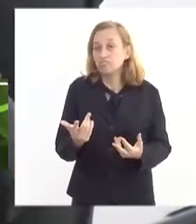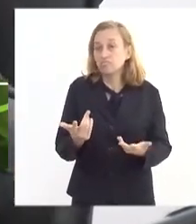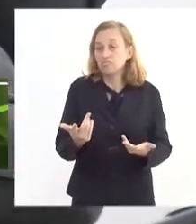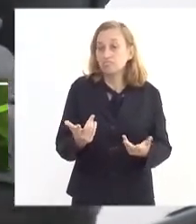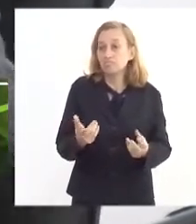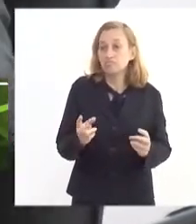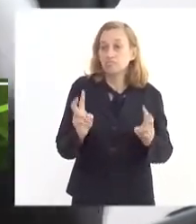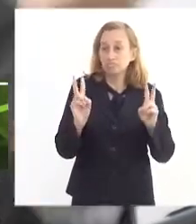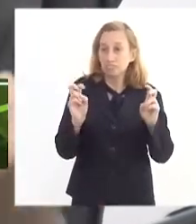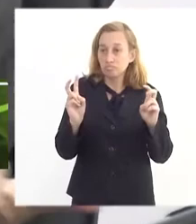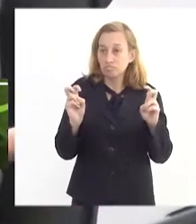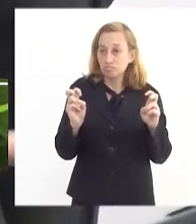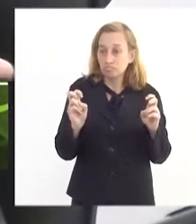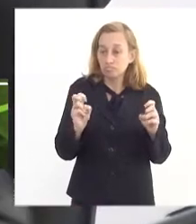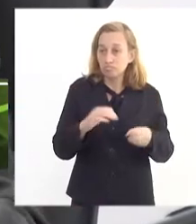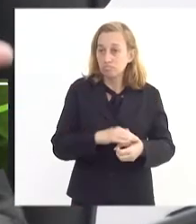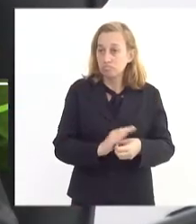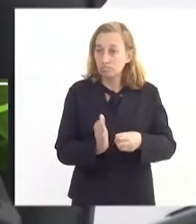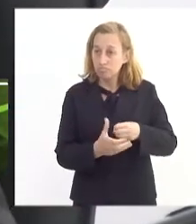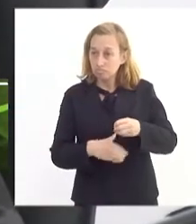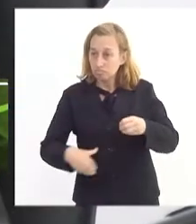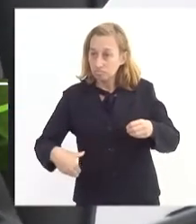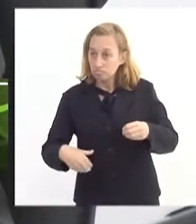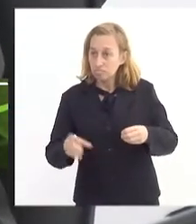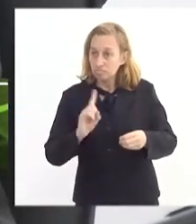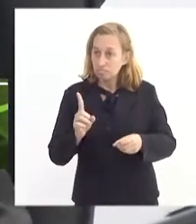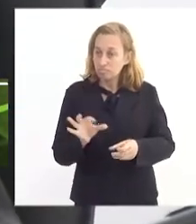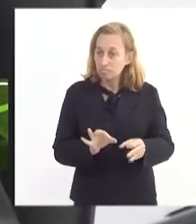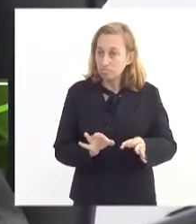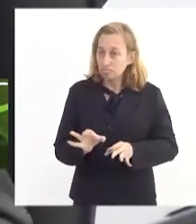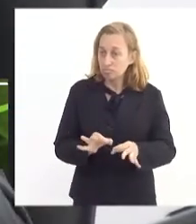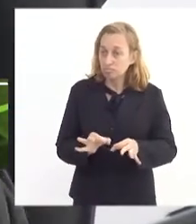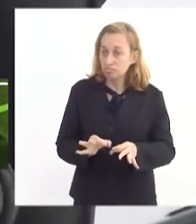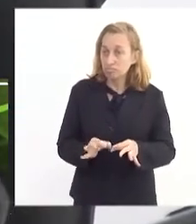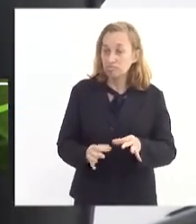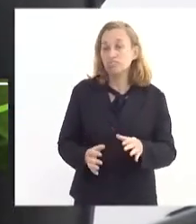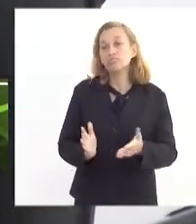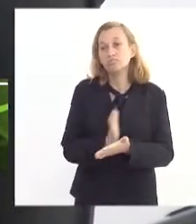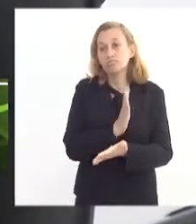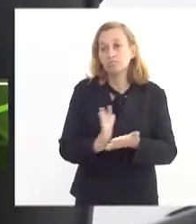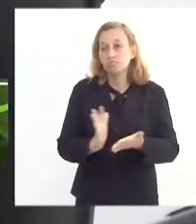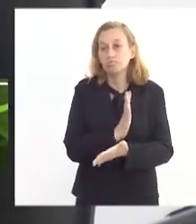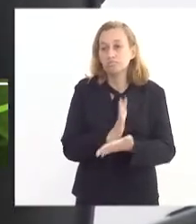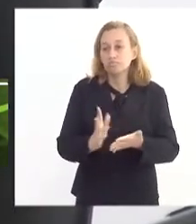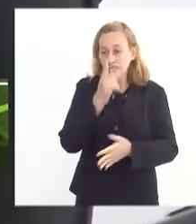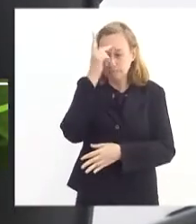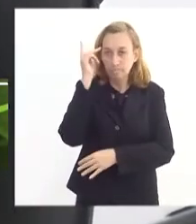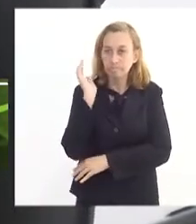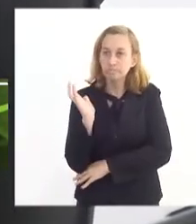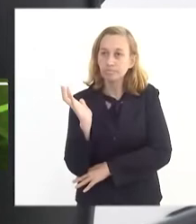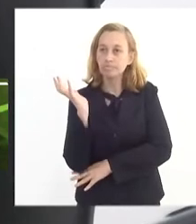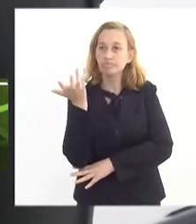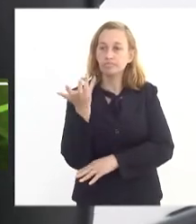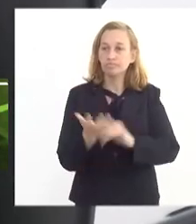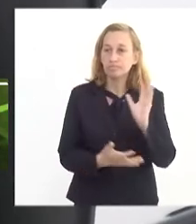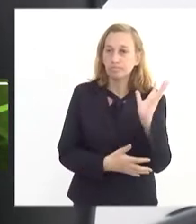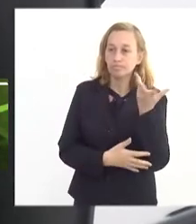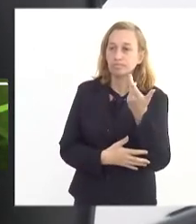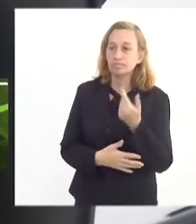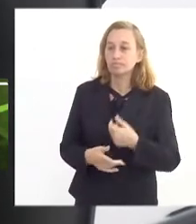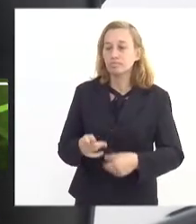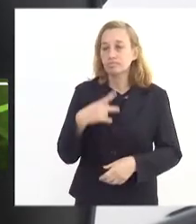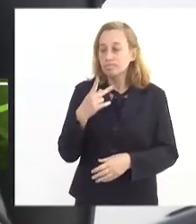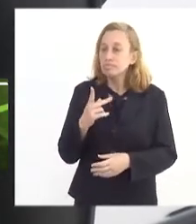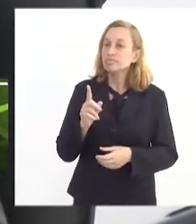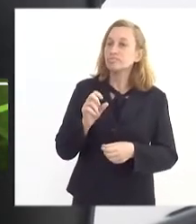tem que fazer isso porque a rede de esgoto não está implantada. Aí virão alguns ambientalistas dizendo, então implanta, não faz isso, implanta a rede de